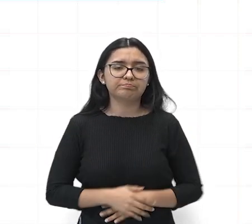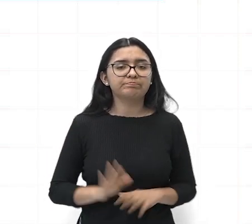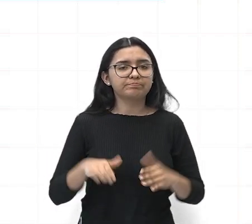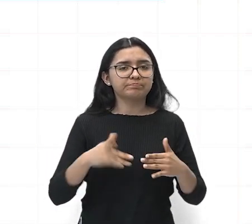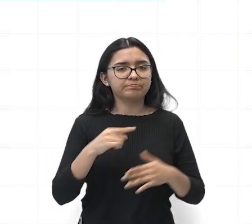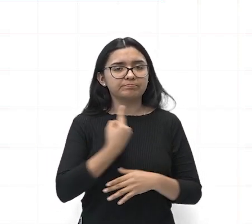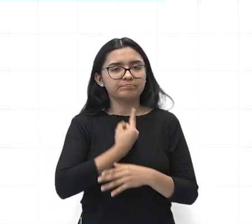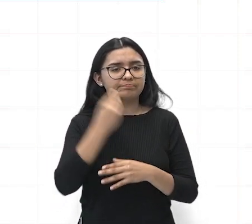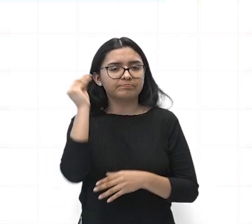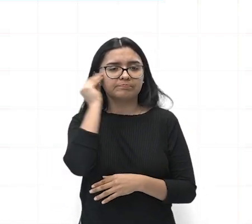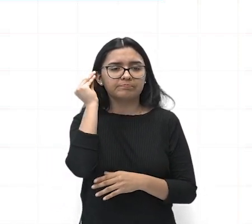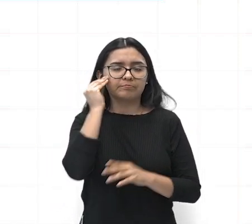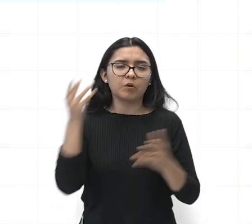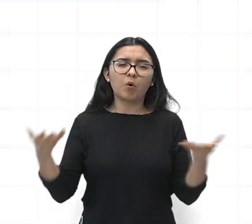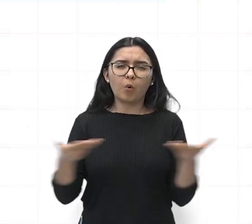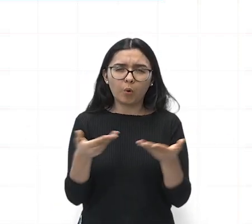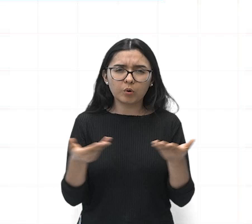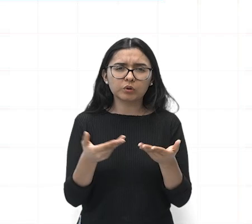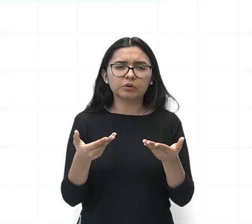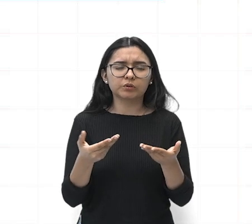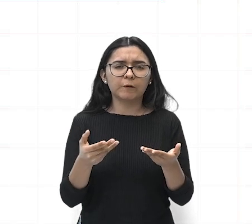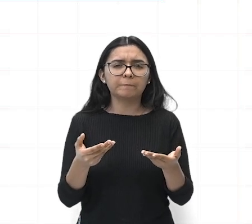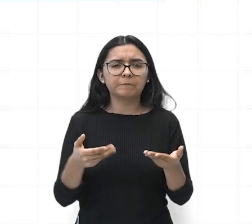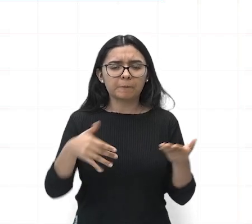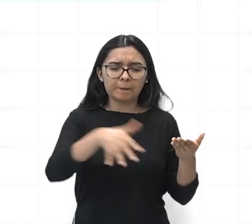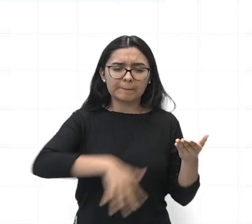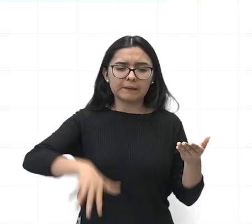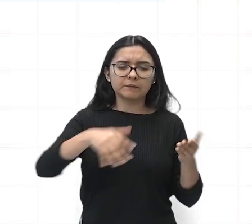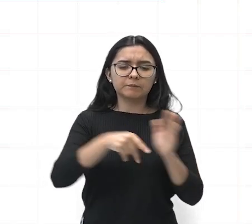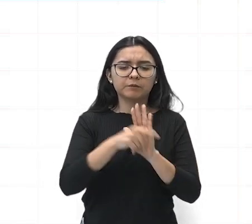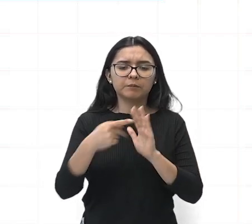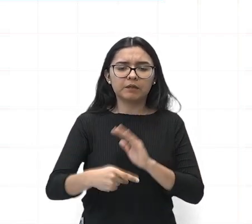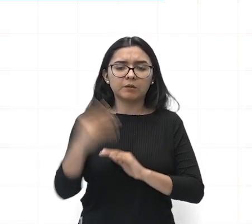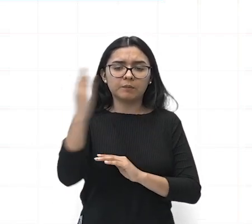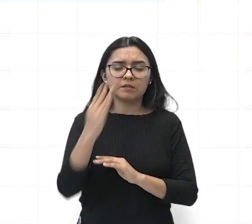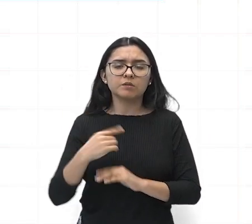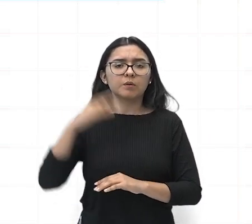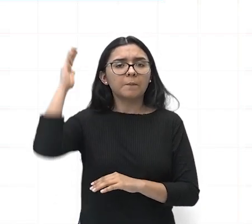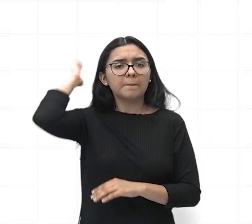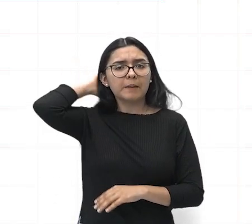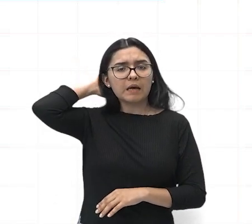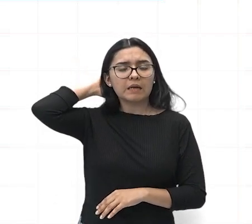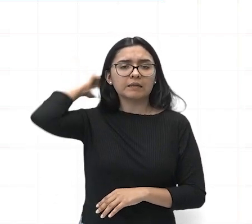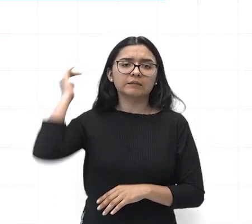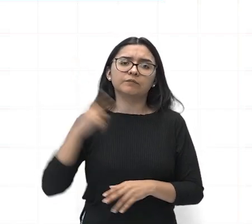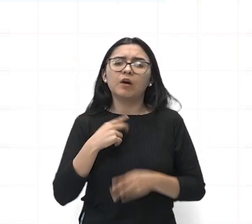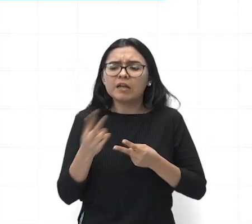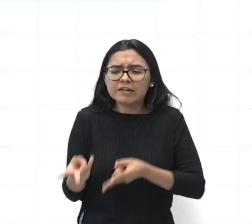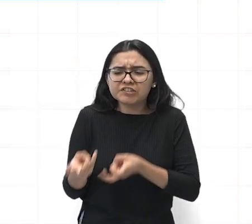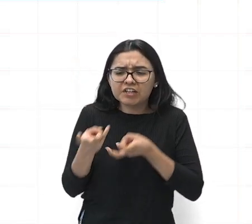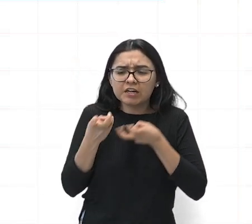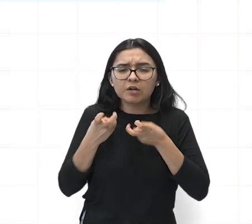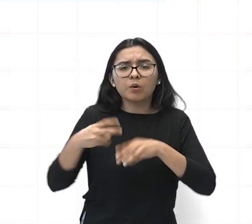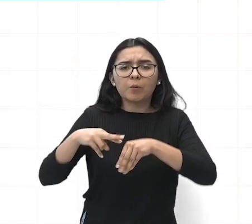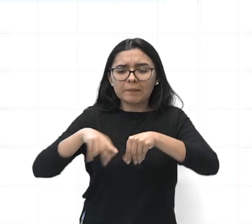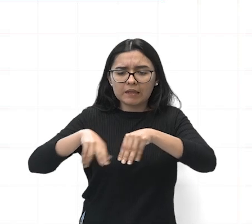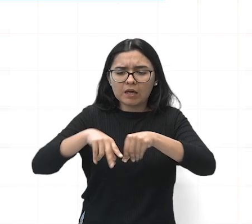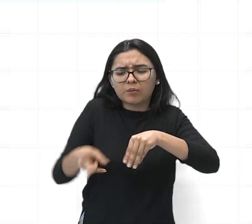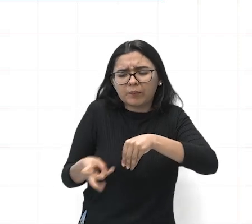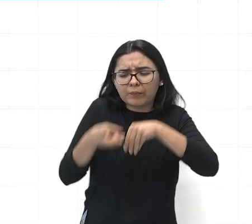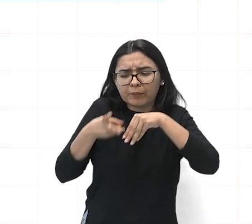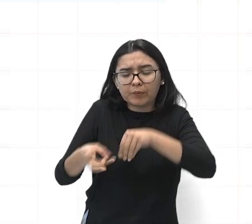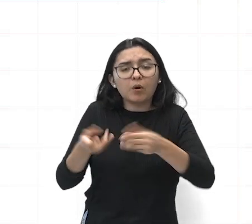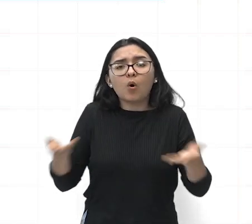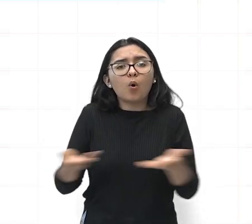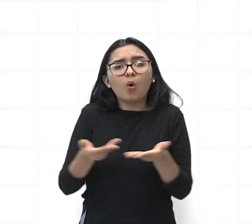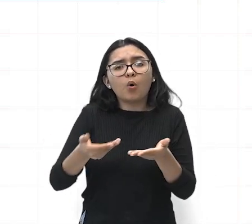gente verifica aí no mundo de hoje, uma região do Brasil, no Pará, na qual se extraiu tanto o minério que hoje em